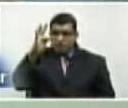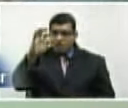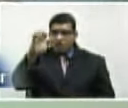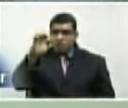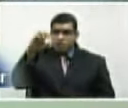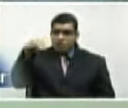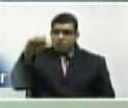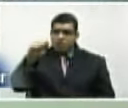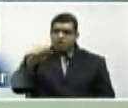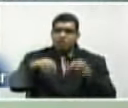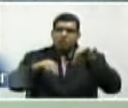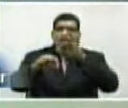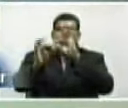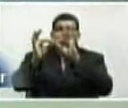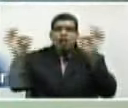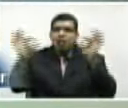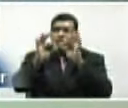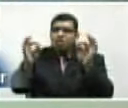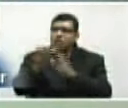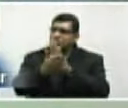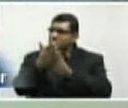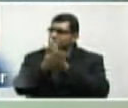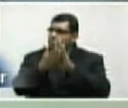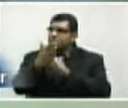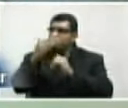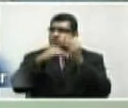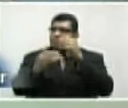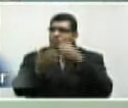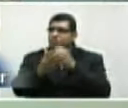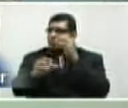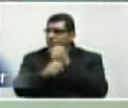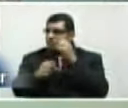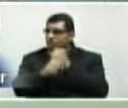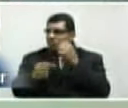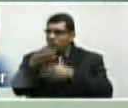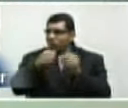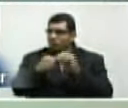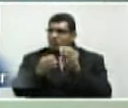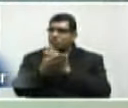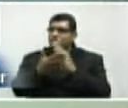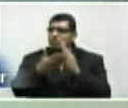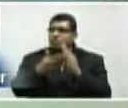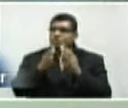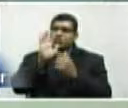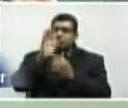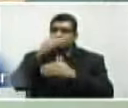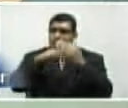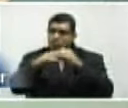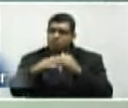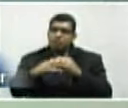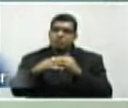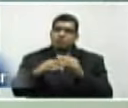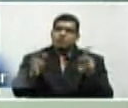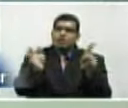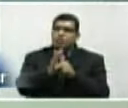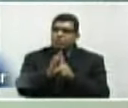Nenhuma linha na legislação sobre dever de prestar contas, sobre transparência da